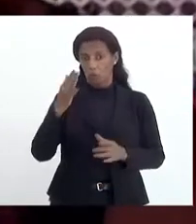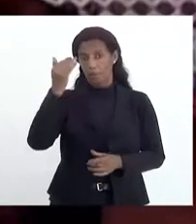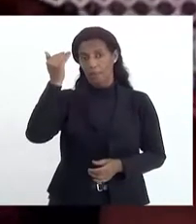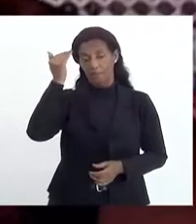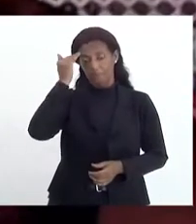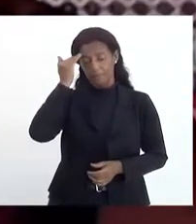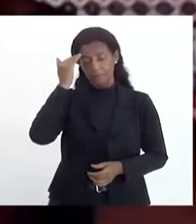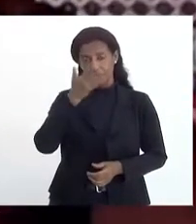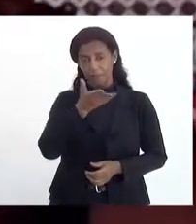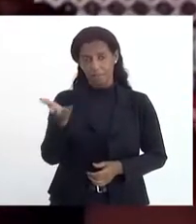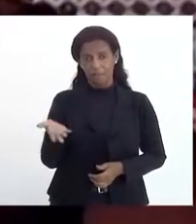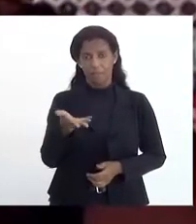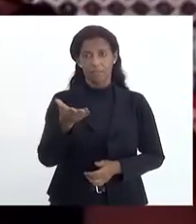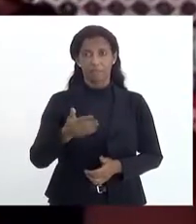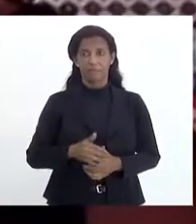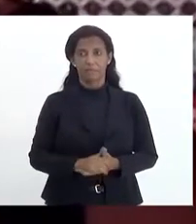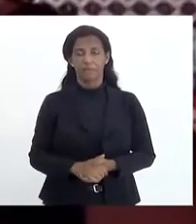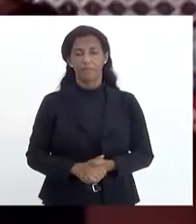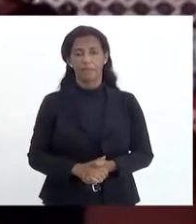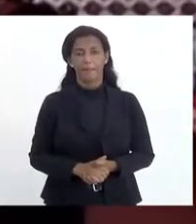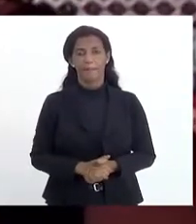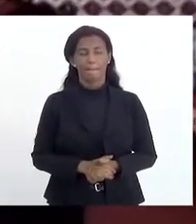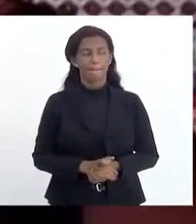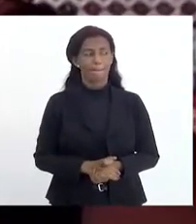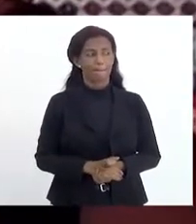de vossas excelências aí,